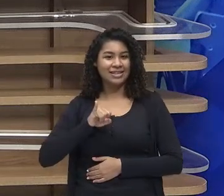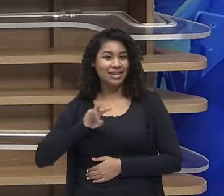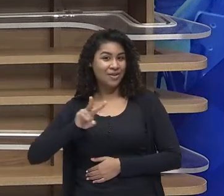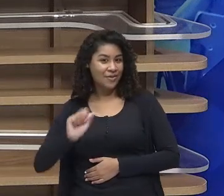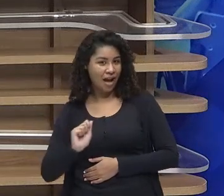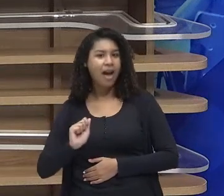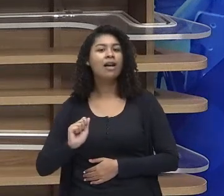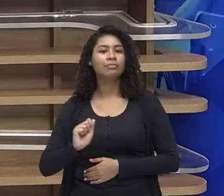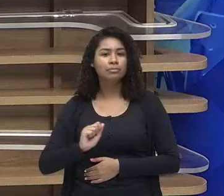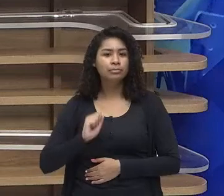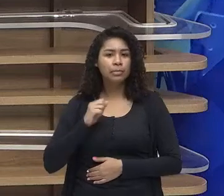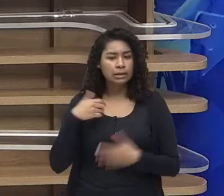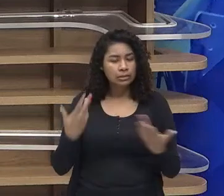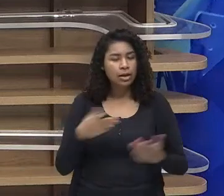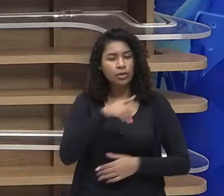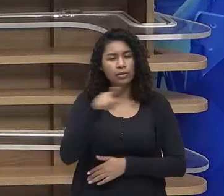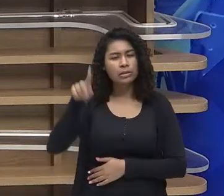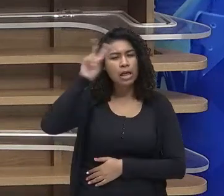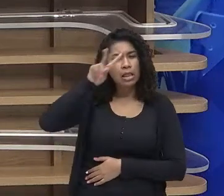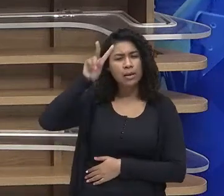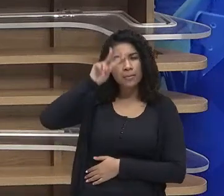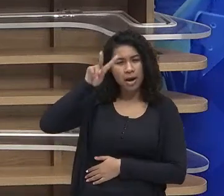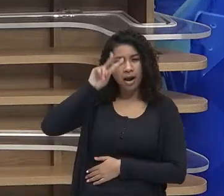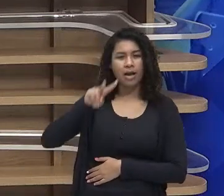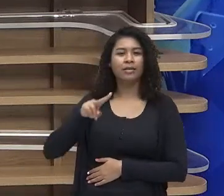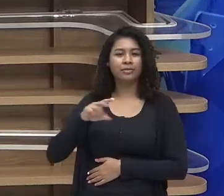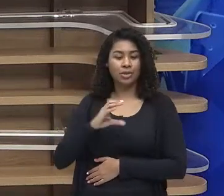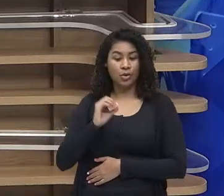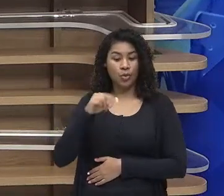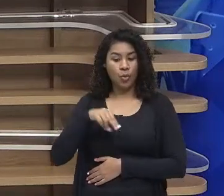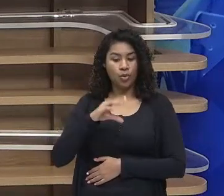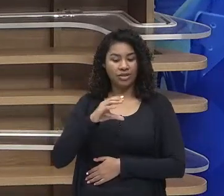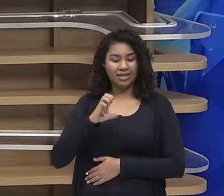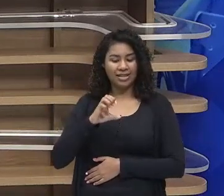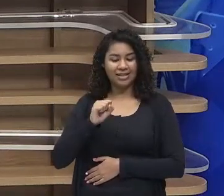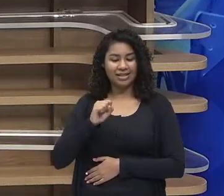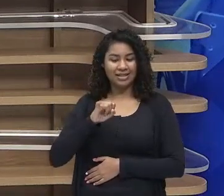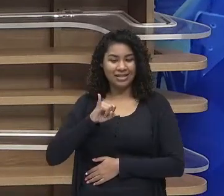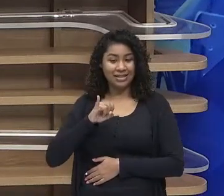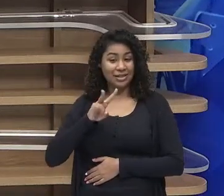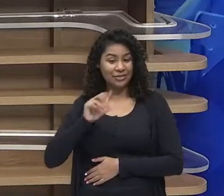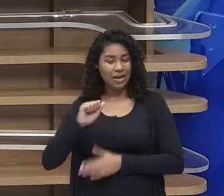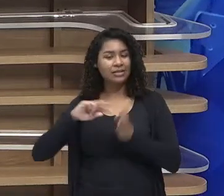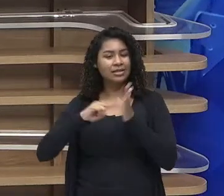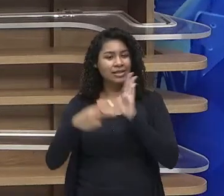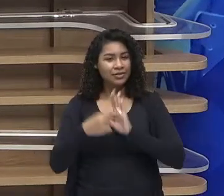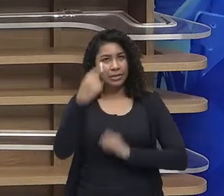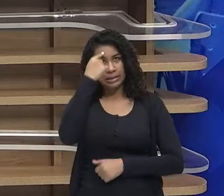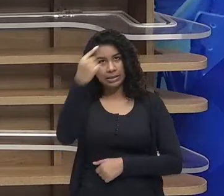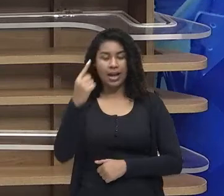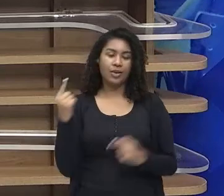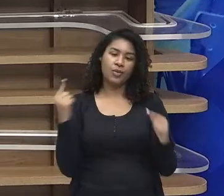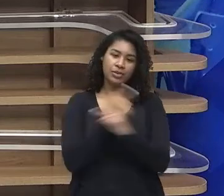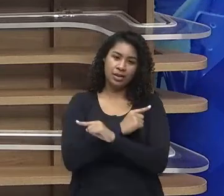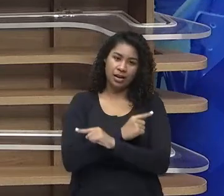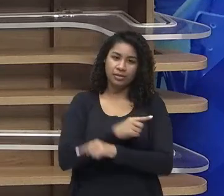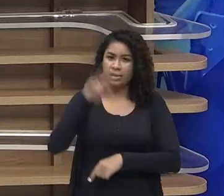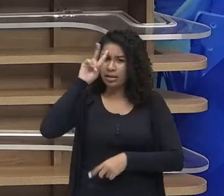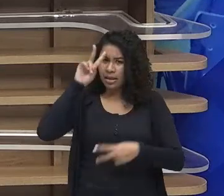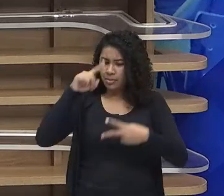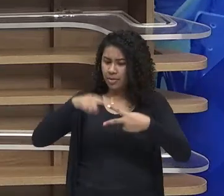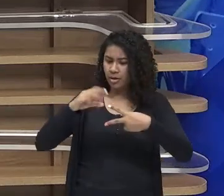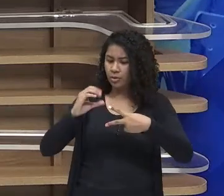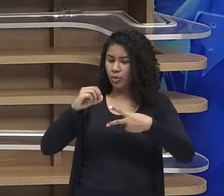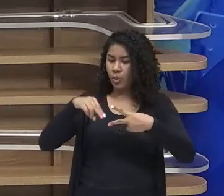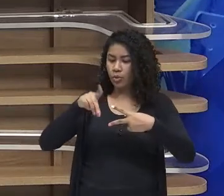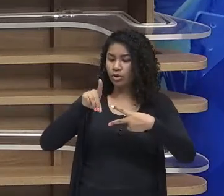nós lembrarmos das concessivas, nós vamos nos lembrar de fato contrário, tá bom? Então, condicional é uma